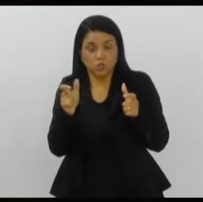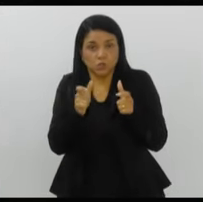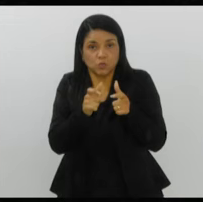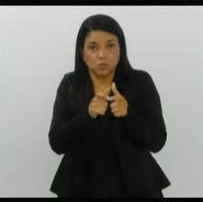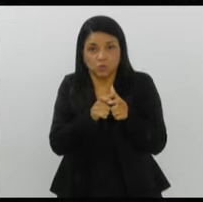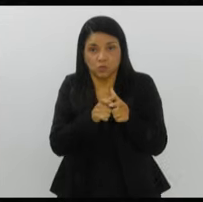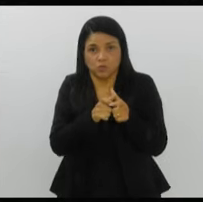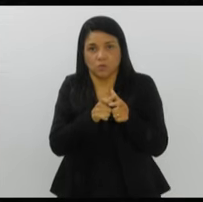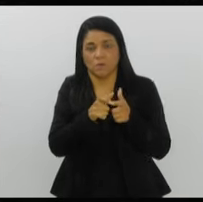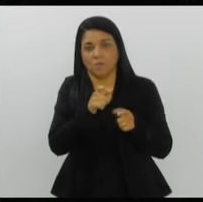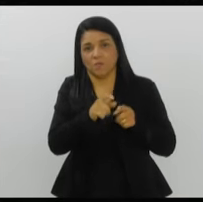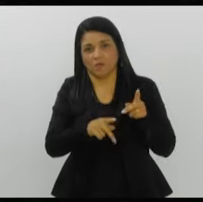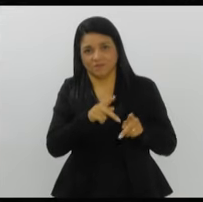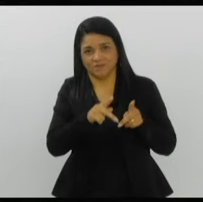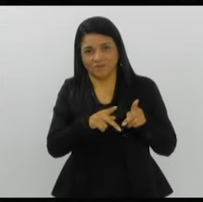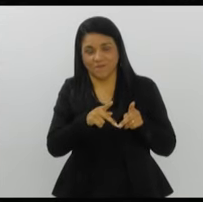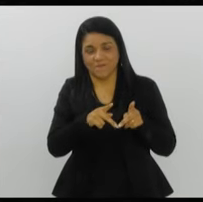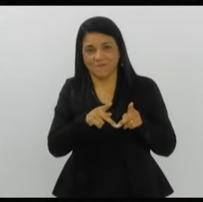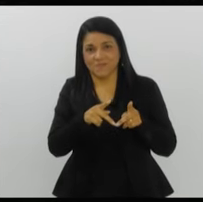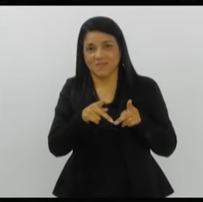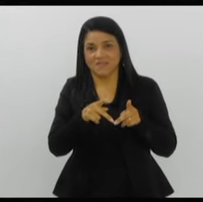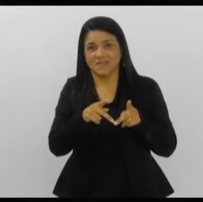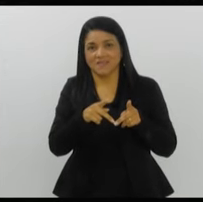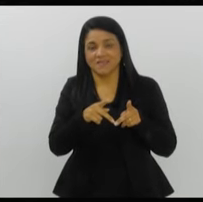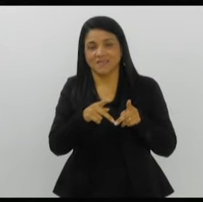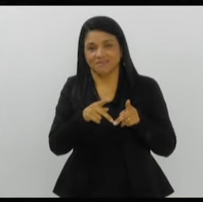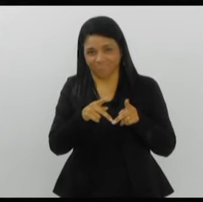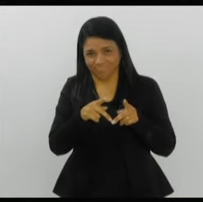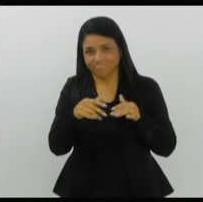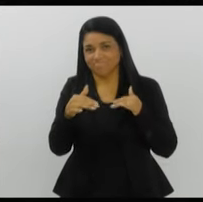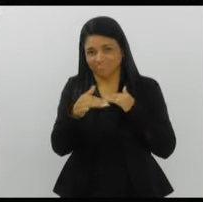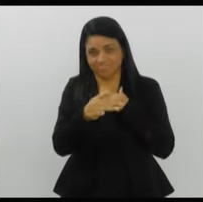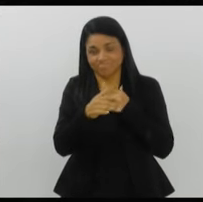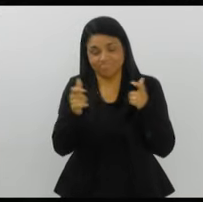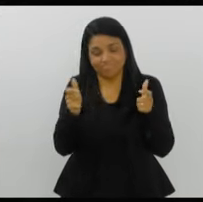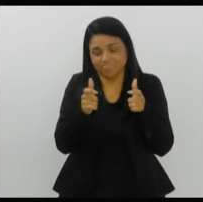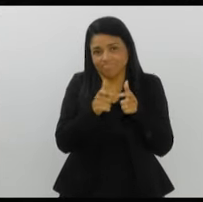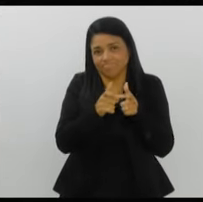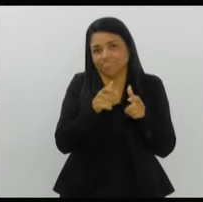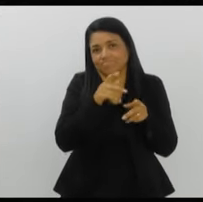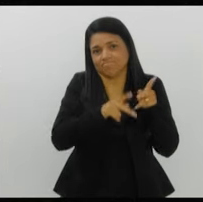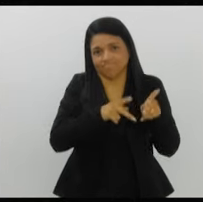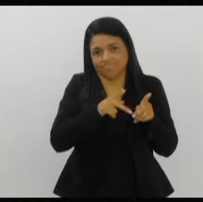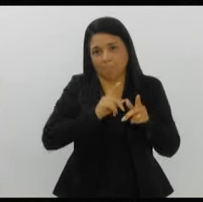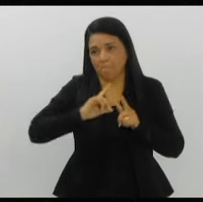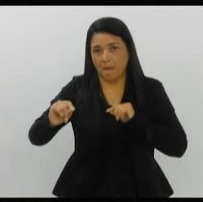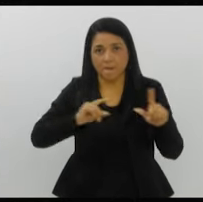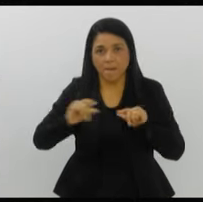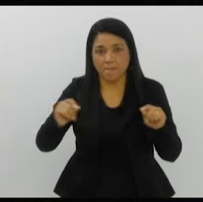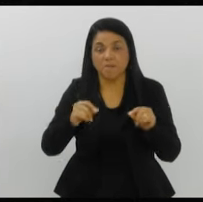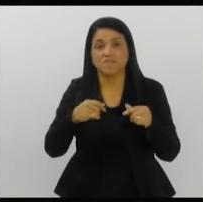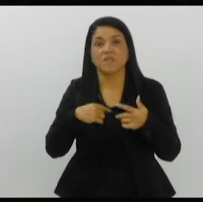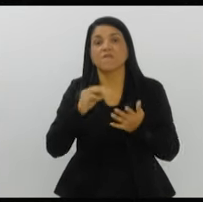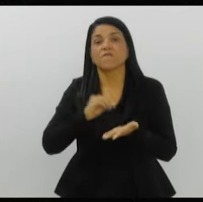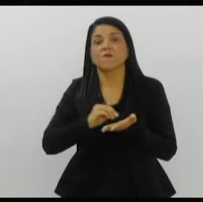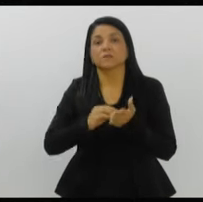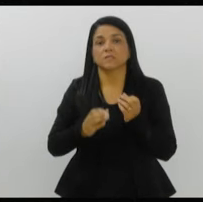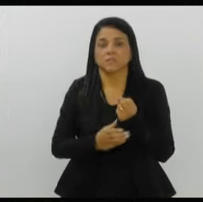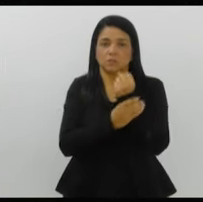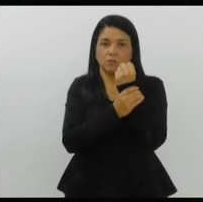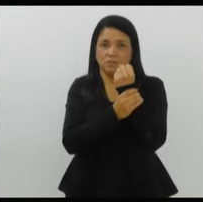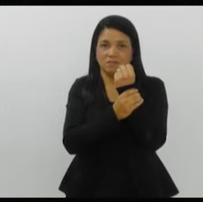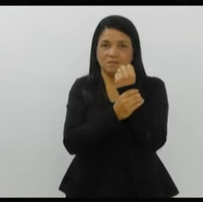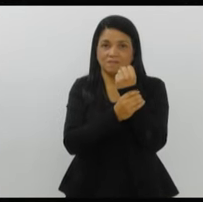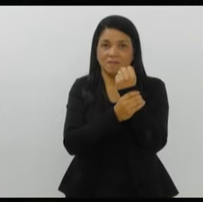das raras, raras cidades que diminuiu a população. Por quê? Falta de segurança. Aí muitas pessoas, quem